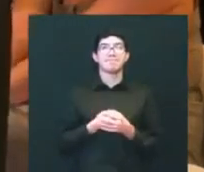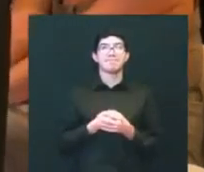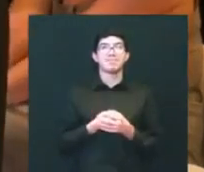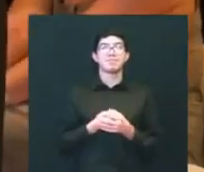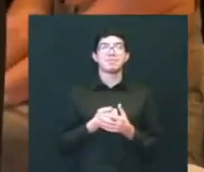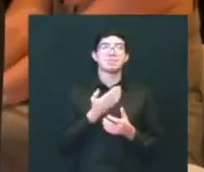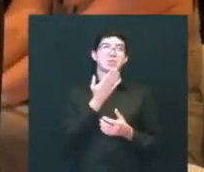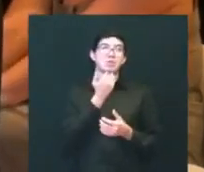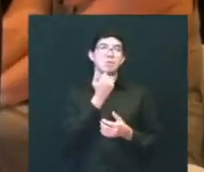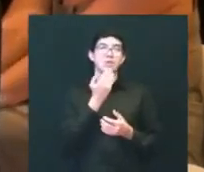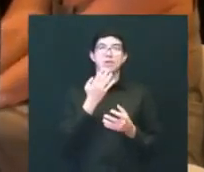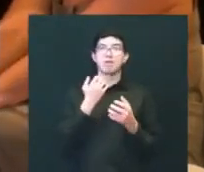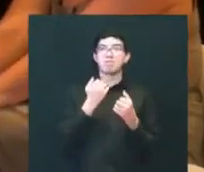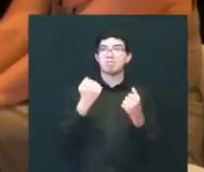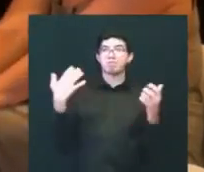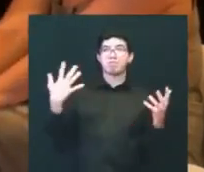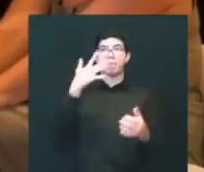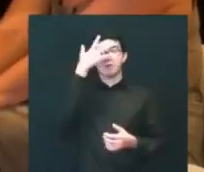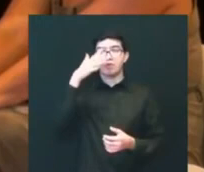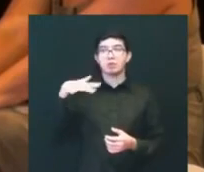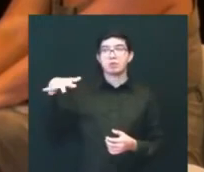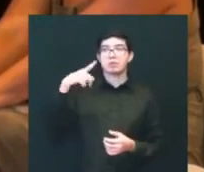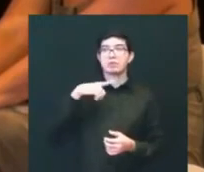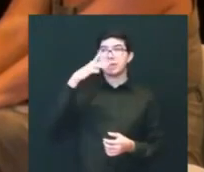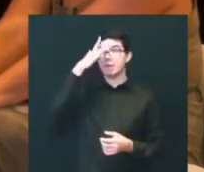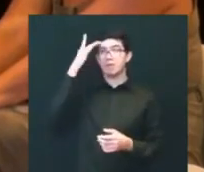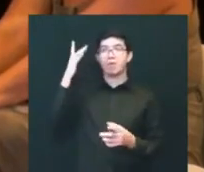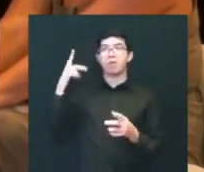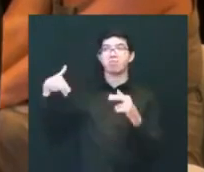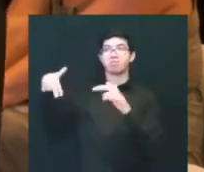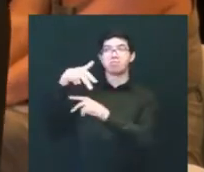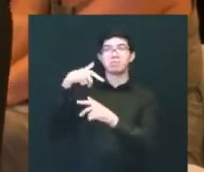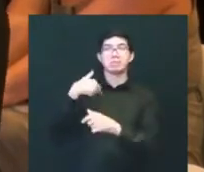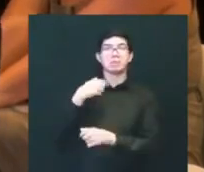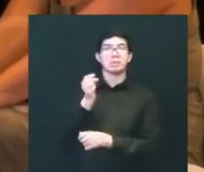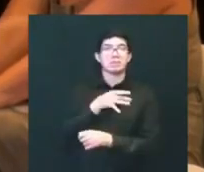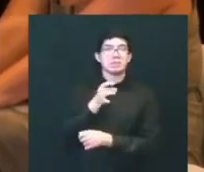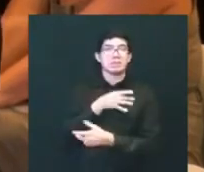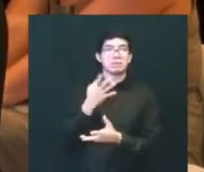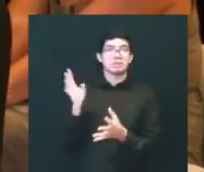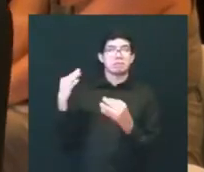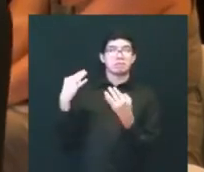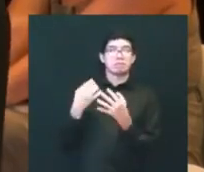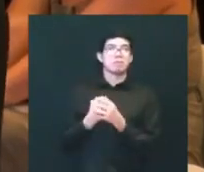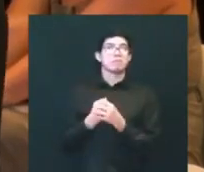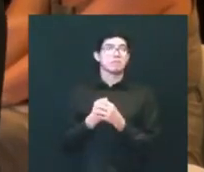em público, em restaurante, em shopping, em locais, porque eu sou o primeiro a colocar o prato e o último a